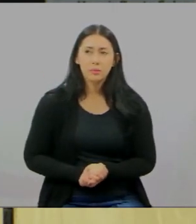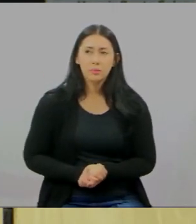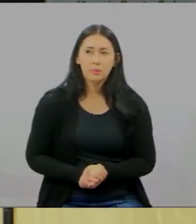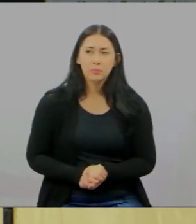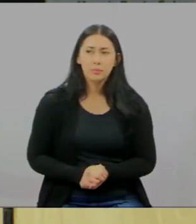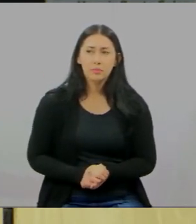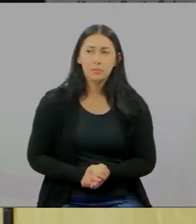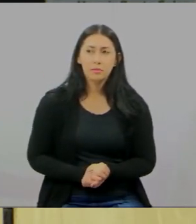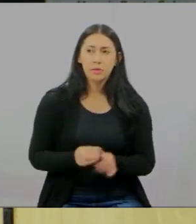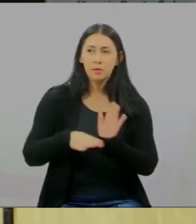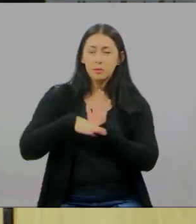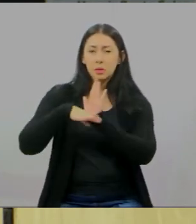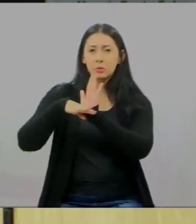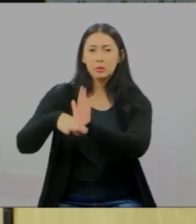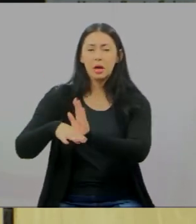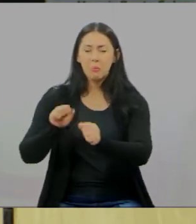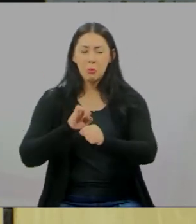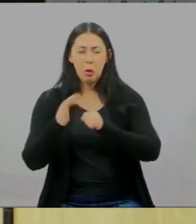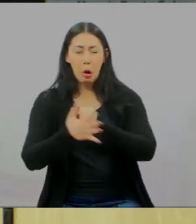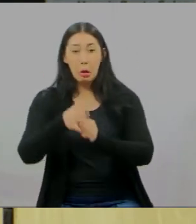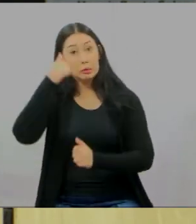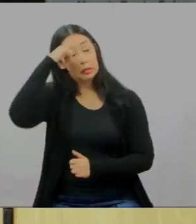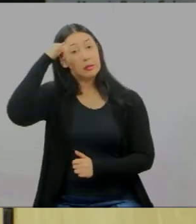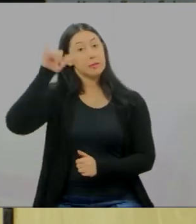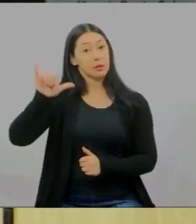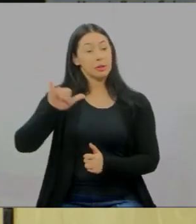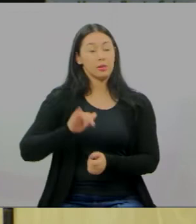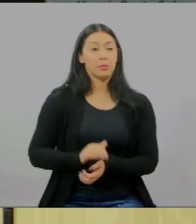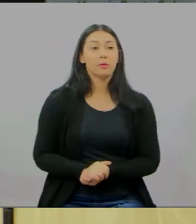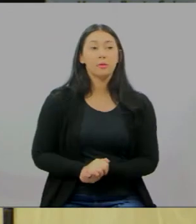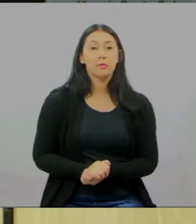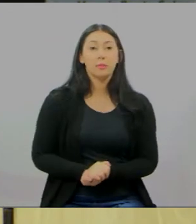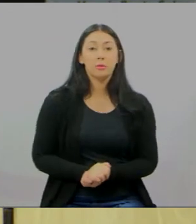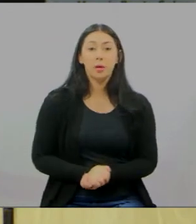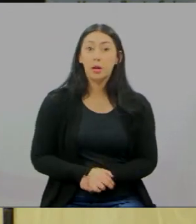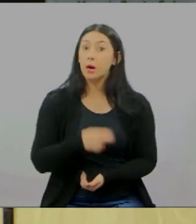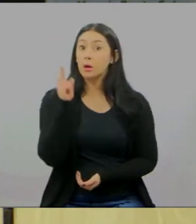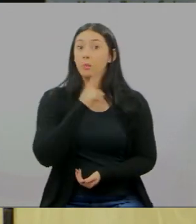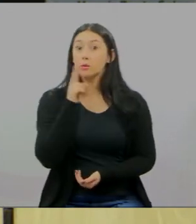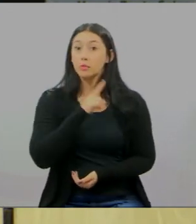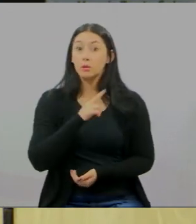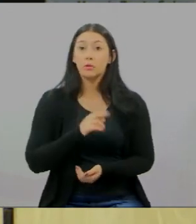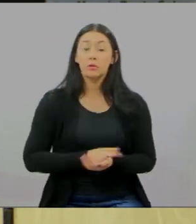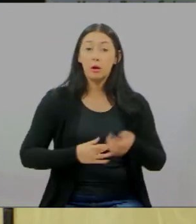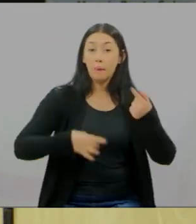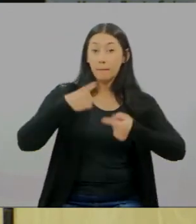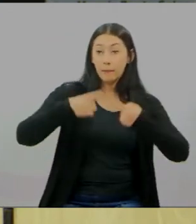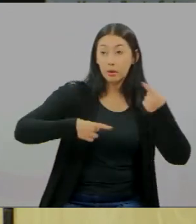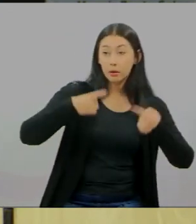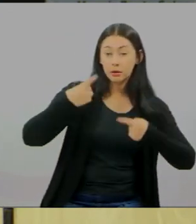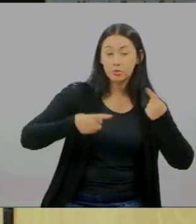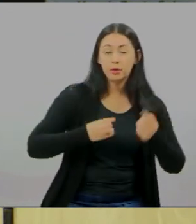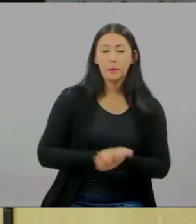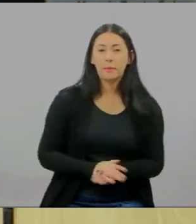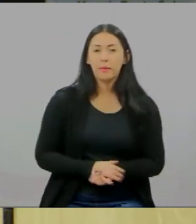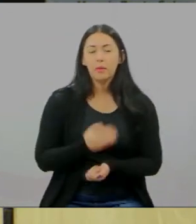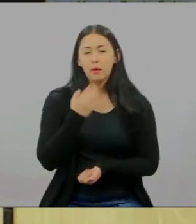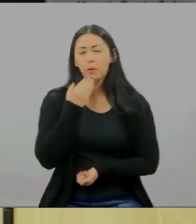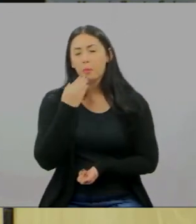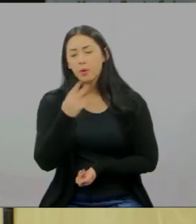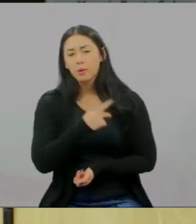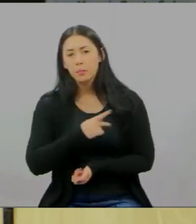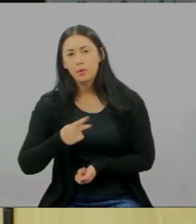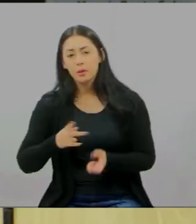1.530.005.958,40 para o combate do Covid-19, amparar as emergências, a política cultural. Requeremos ao excelentíssimo senhor presidente desta